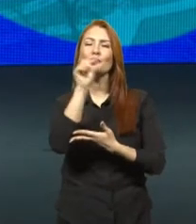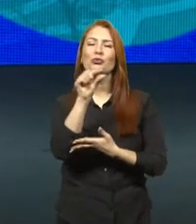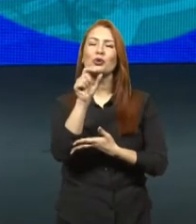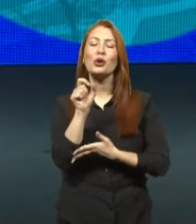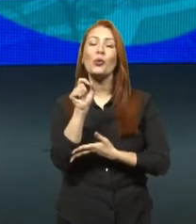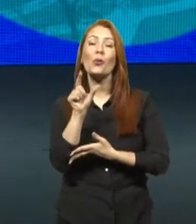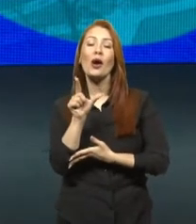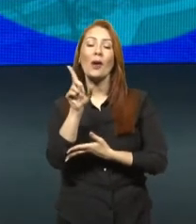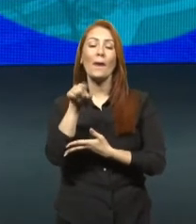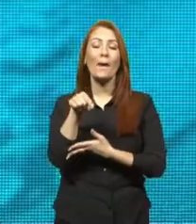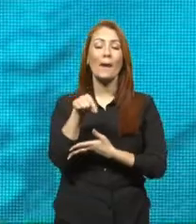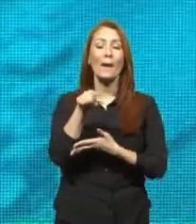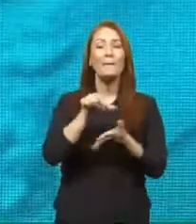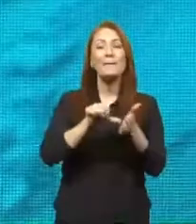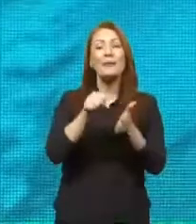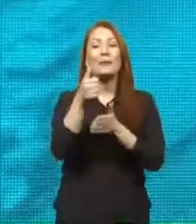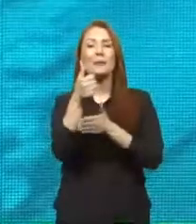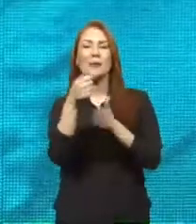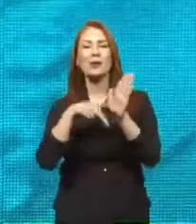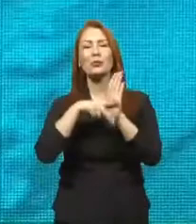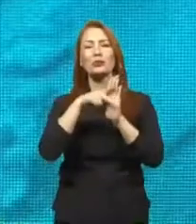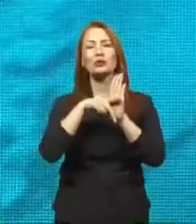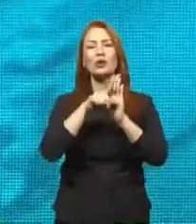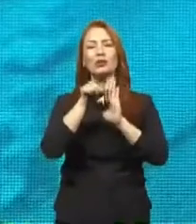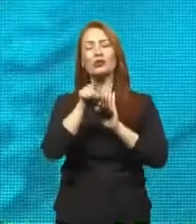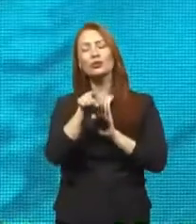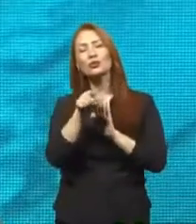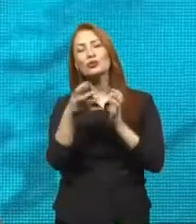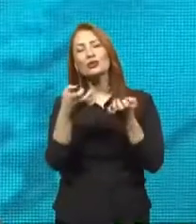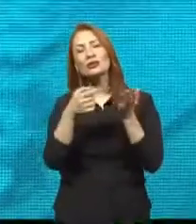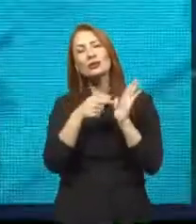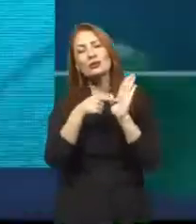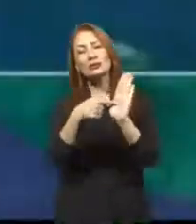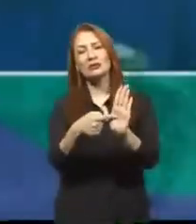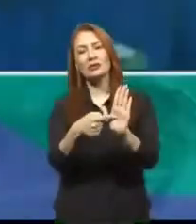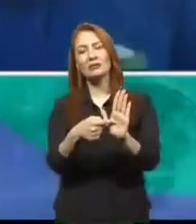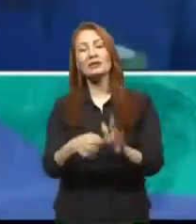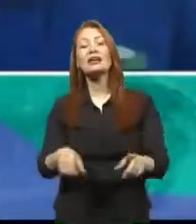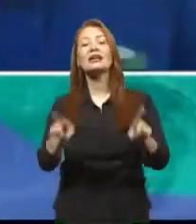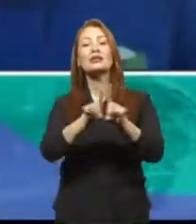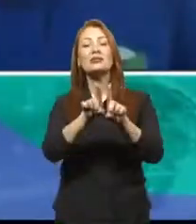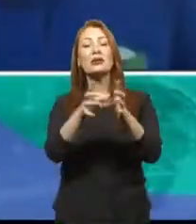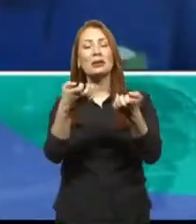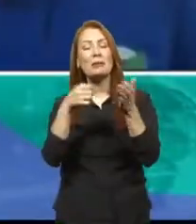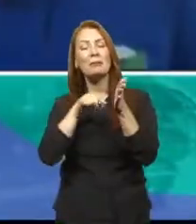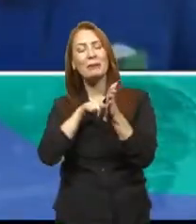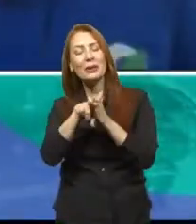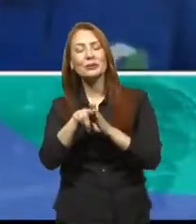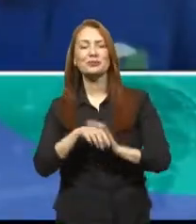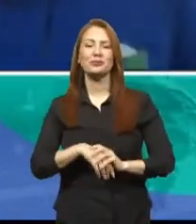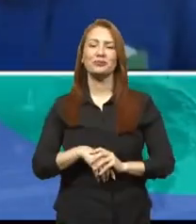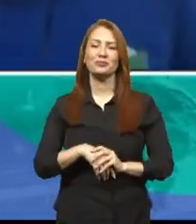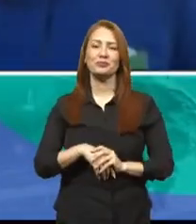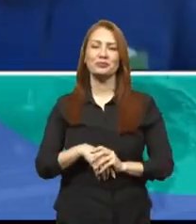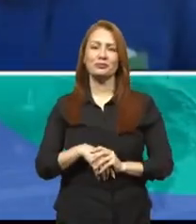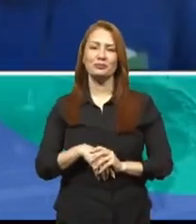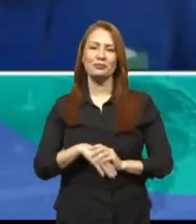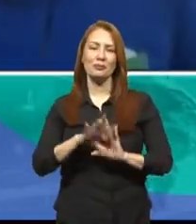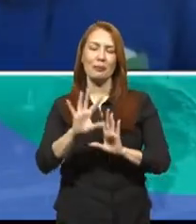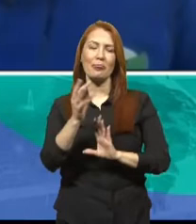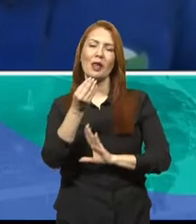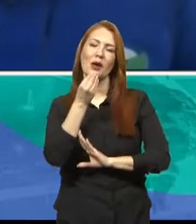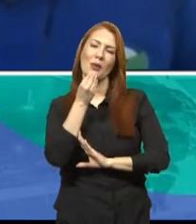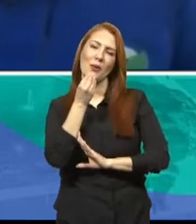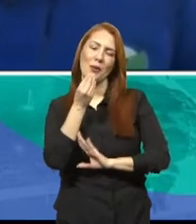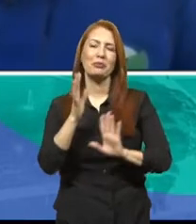adoraria oferecer aí nessa lei. E eu já queria deixar contigo uma outra pergunta, que é óbvio que esse processo